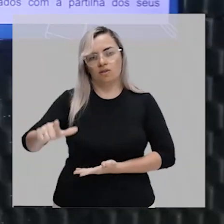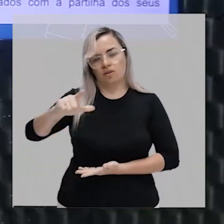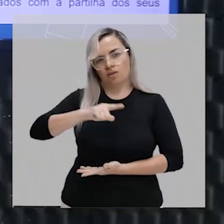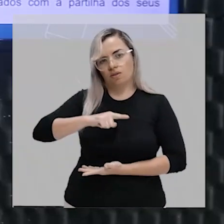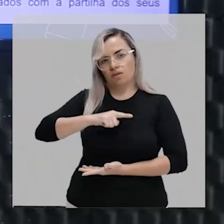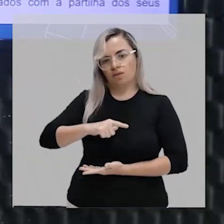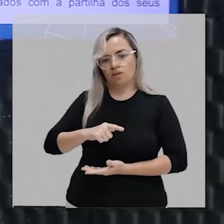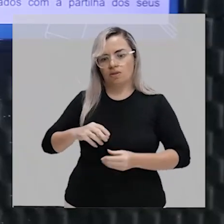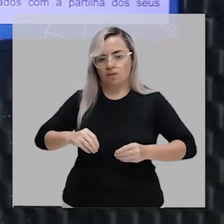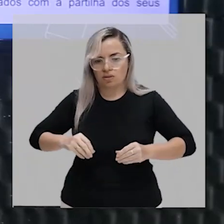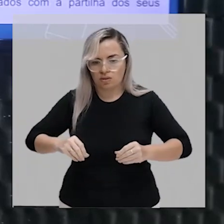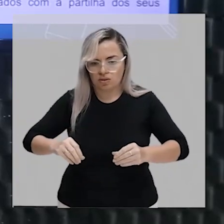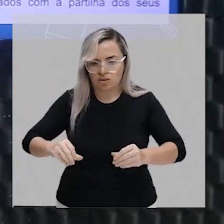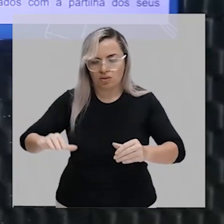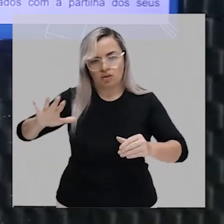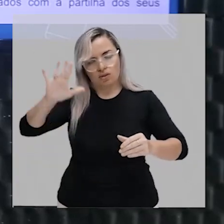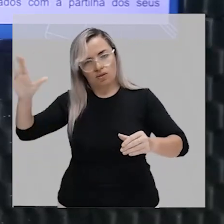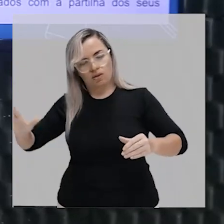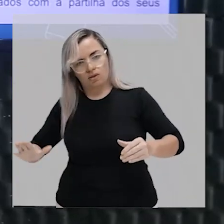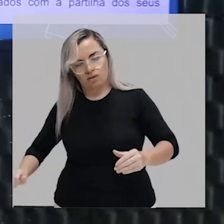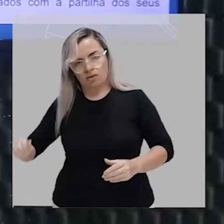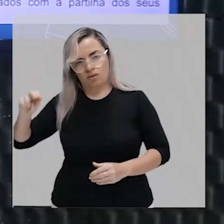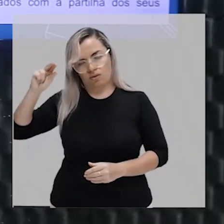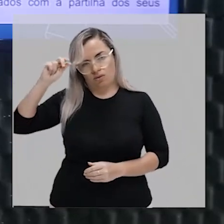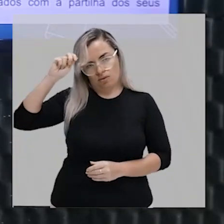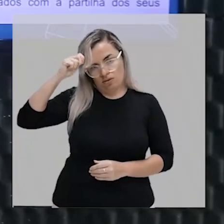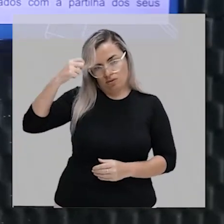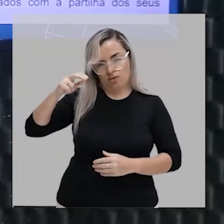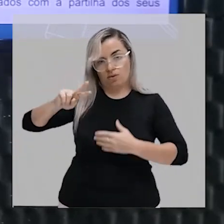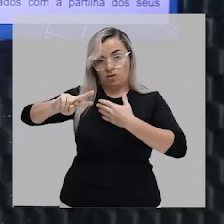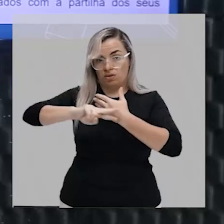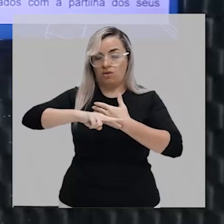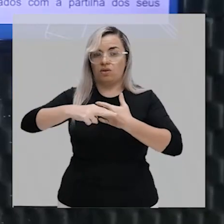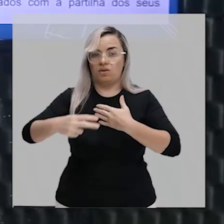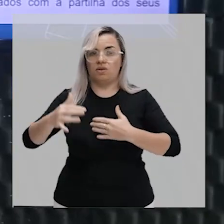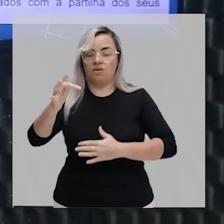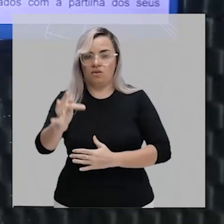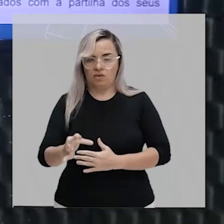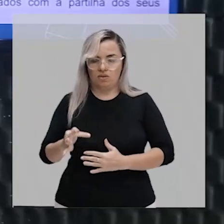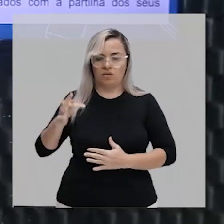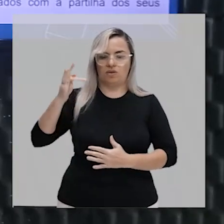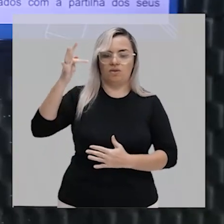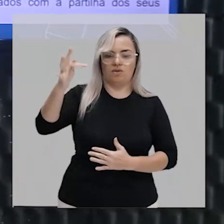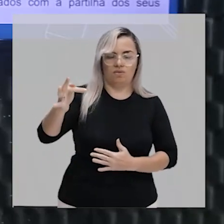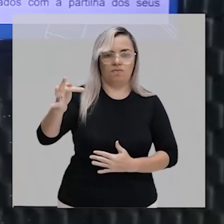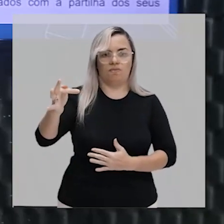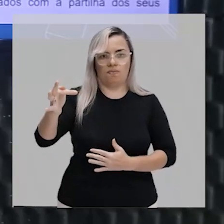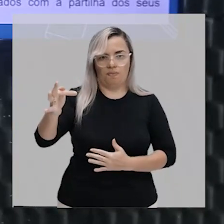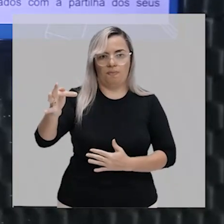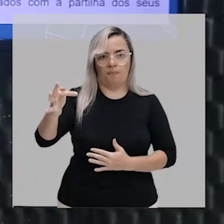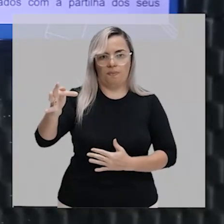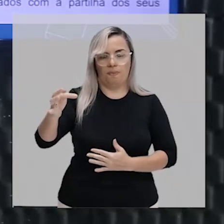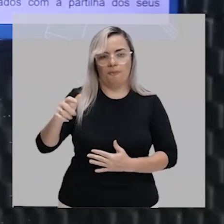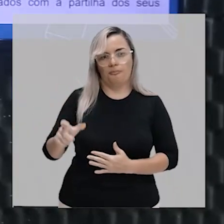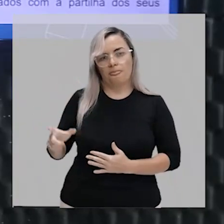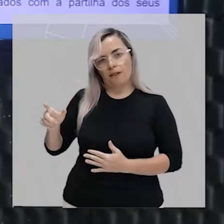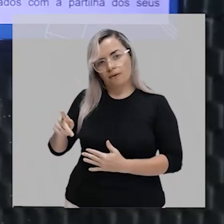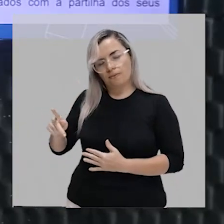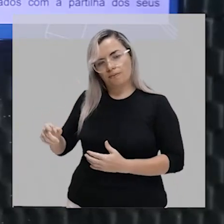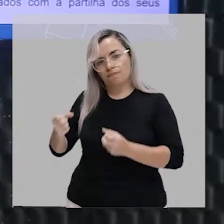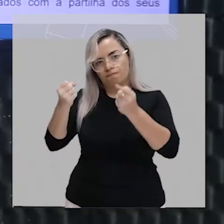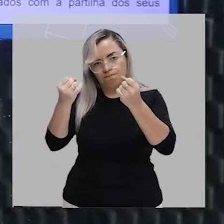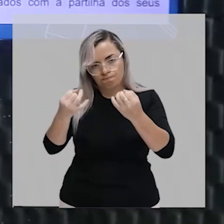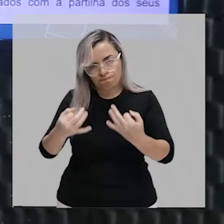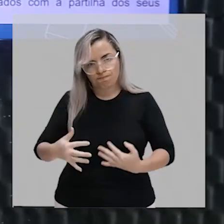existentes nesse território. E o resultado futuramente disso, quando eu falo futuramente, o